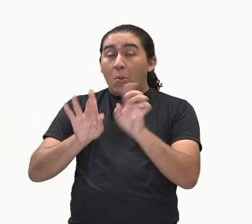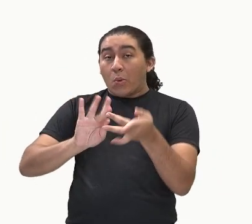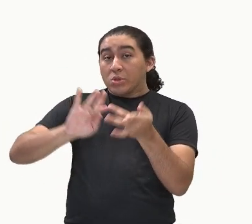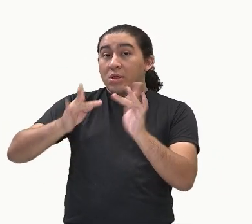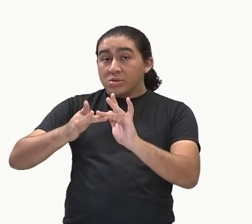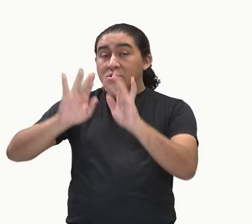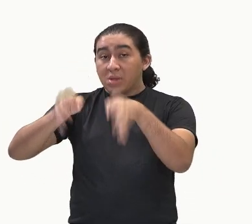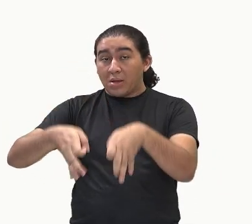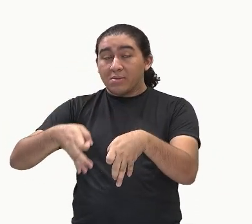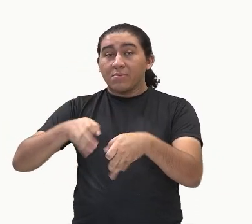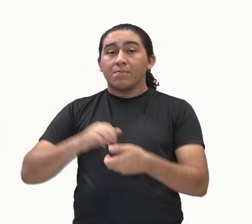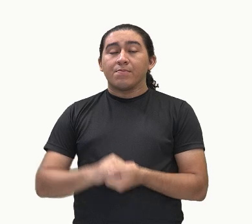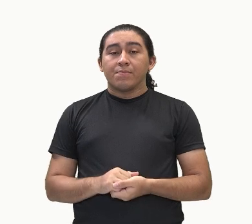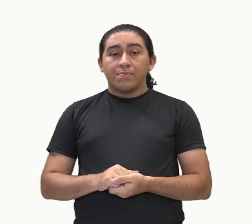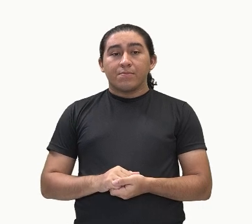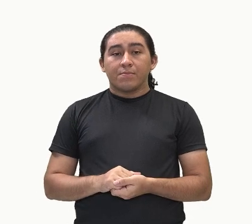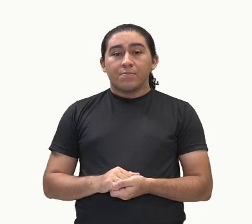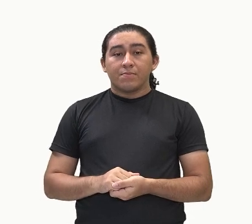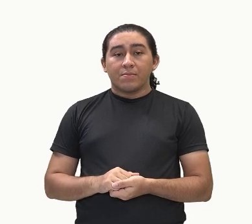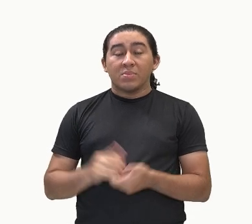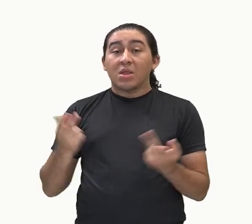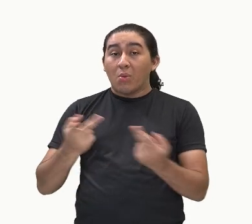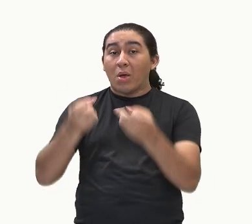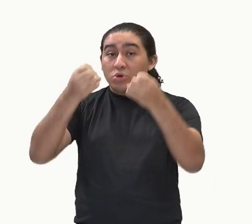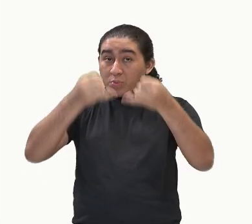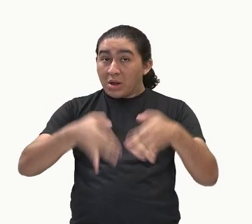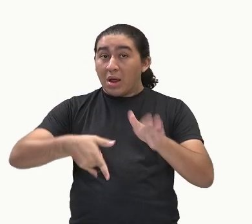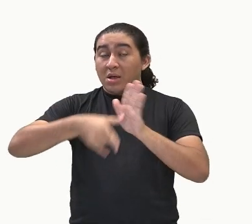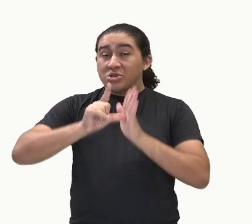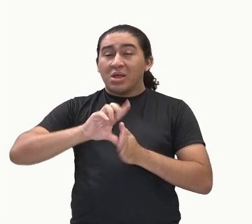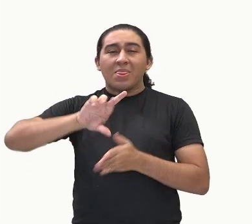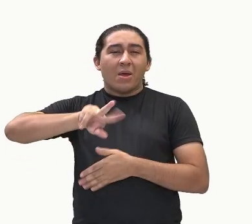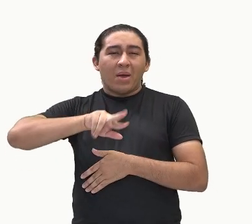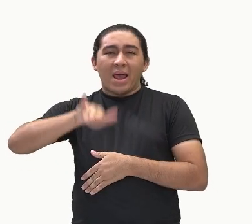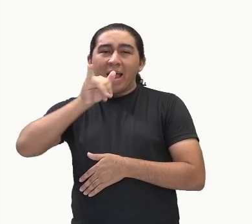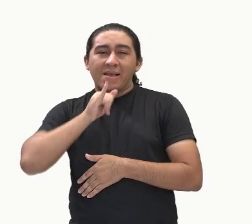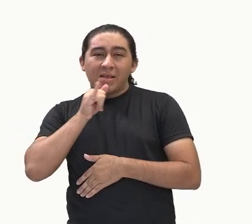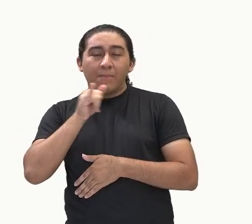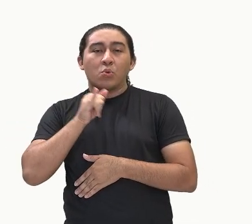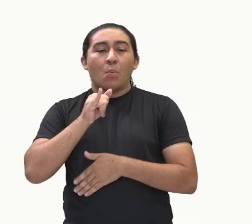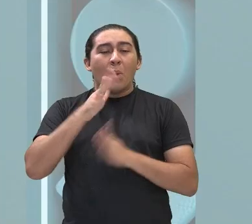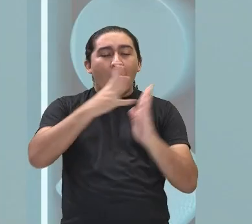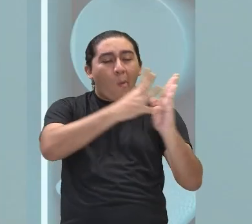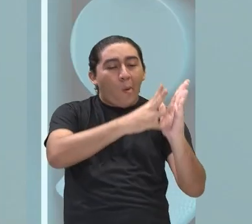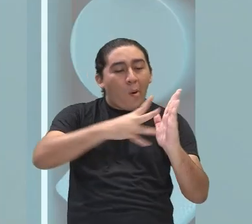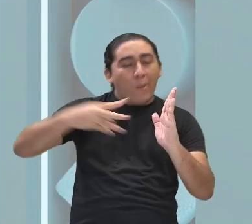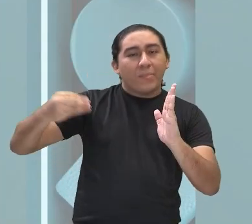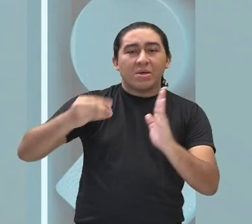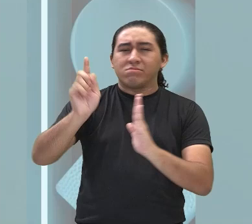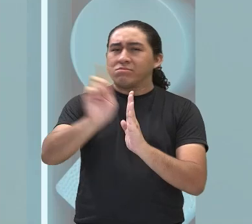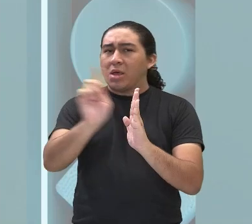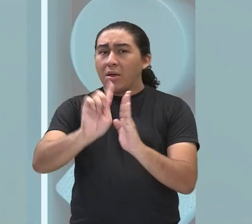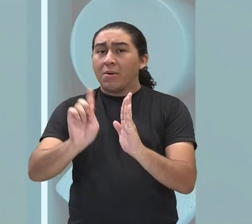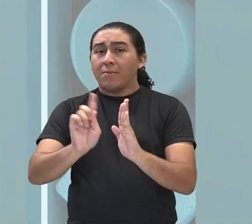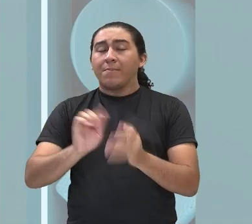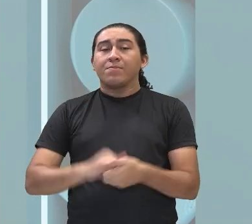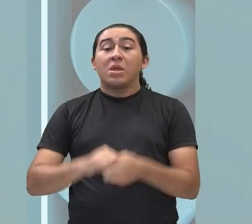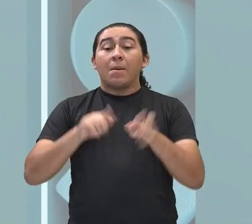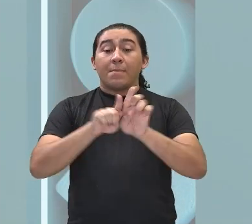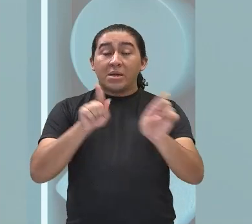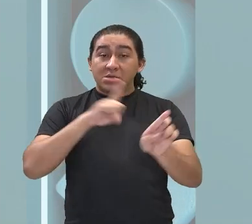claro, como a gente havia conversado antes, não é igual ao que acontece dentro dos rituais. Porém,